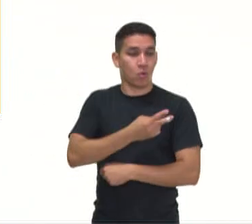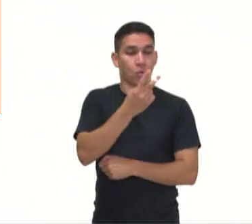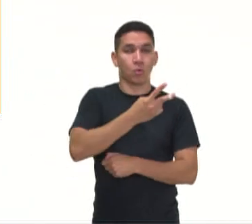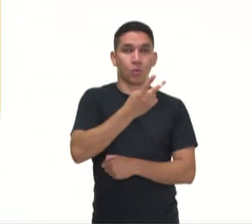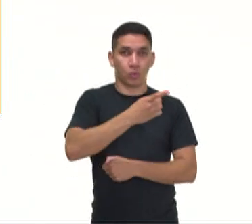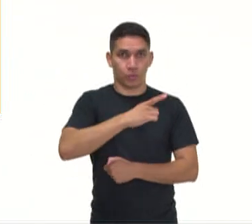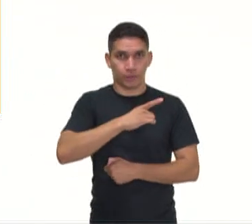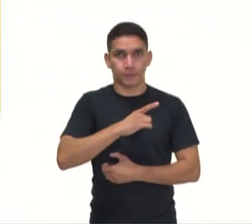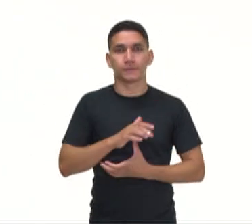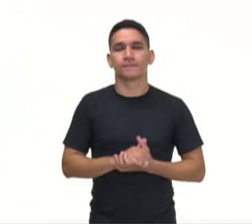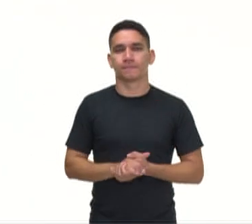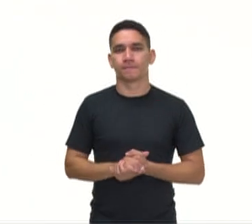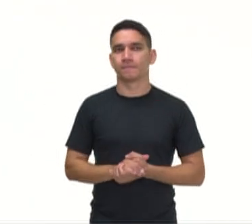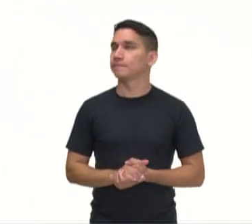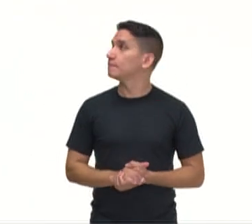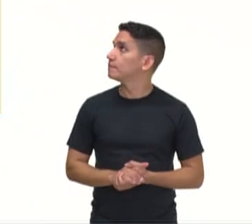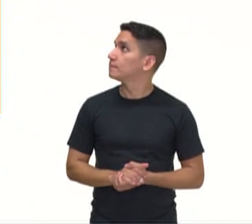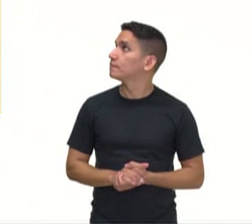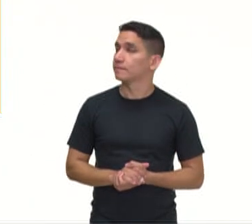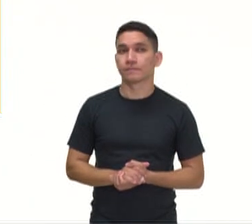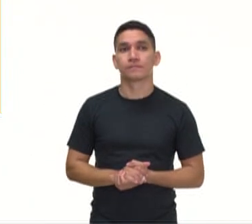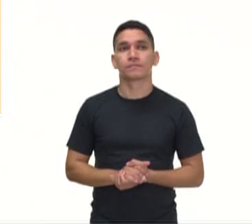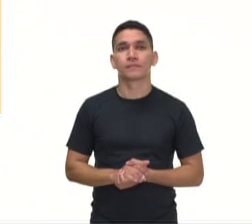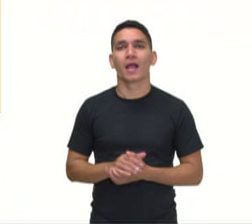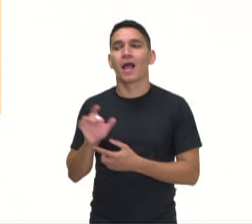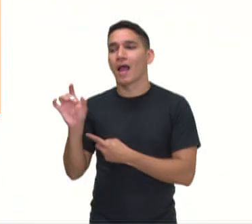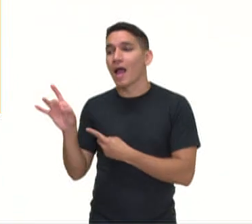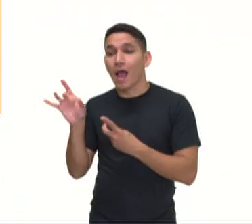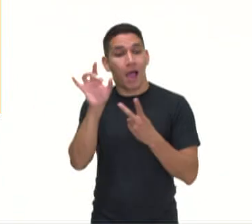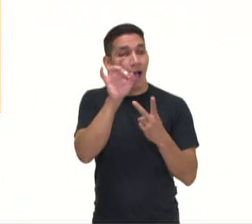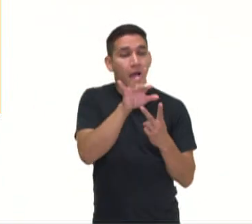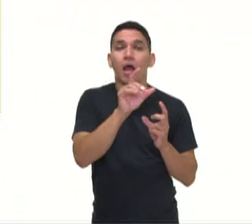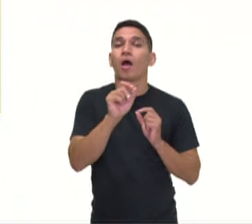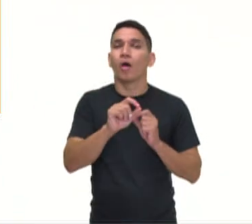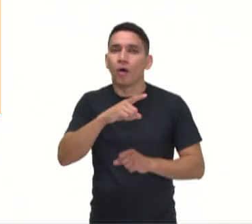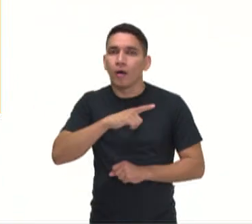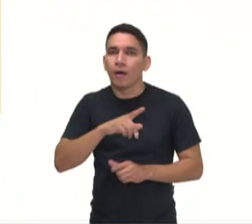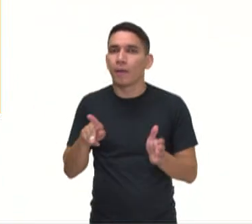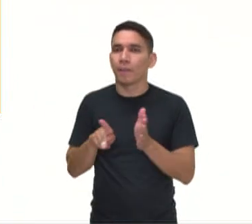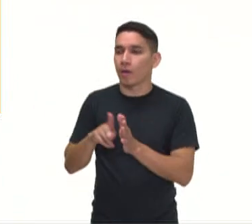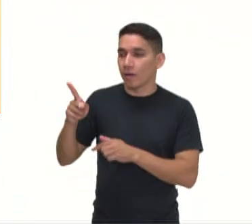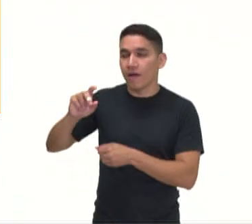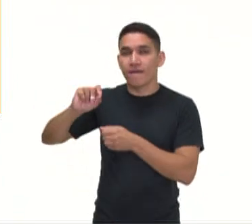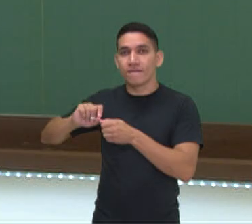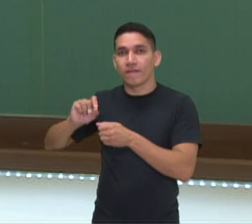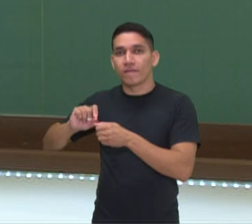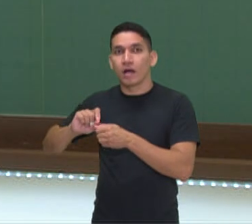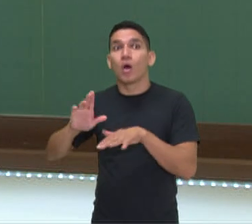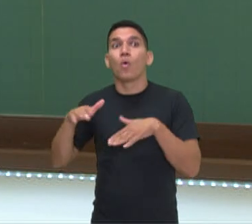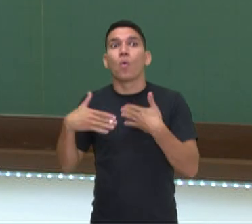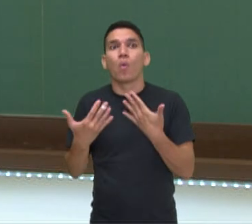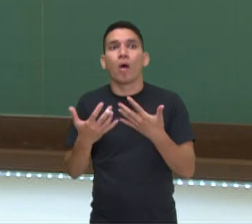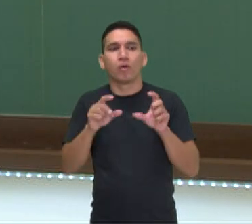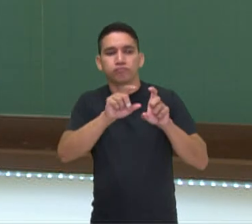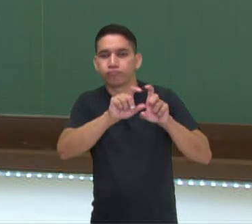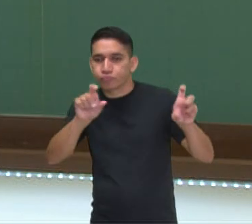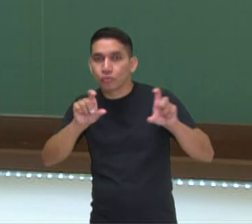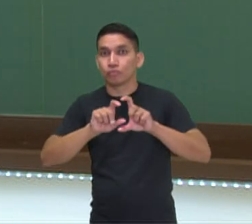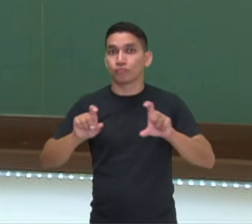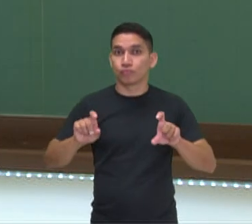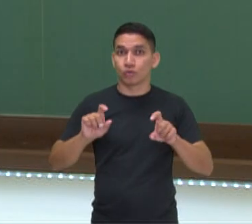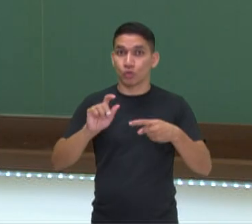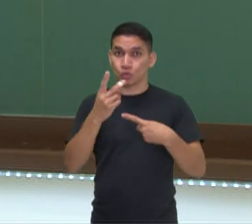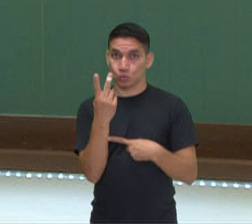segundo jogador, ok? E cada jogador tem que resolver duas